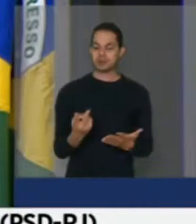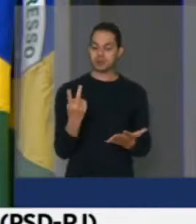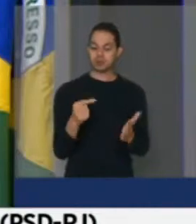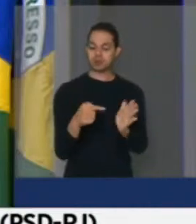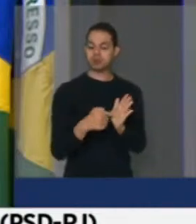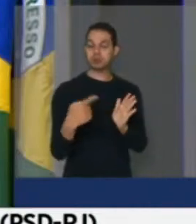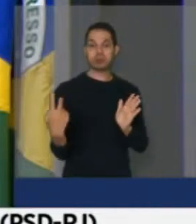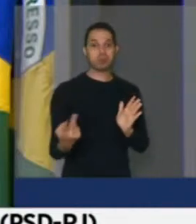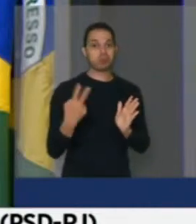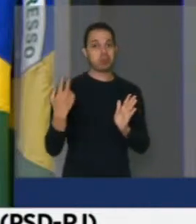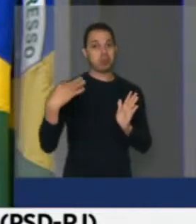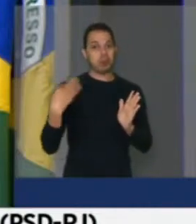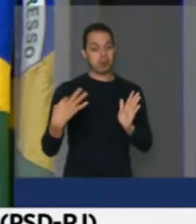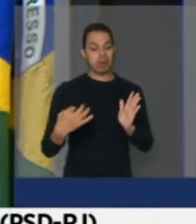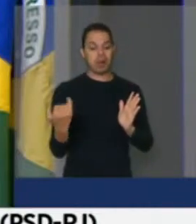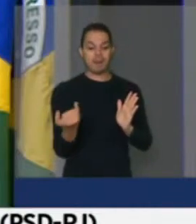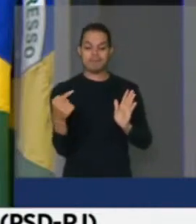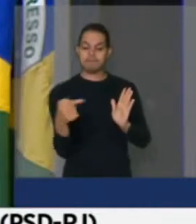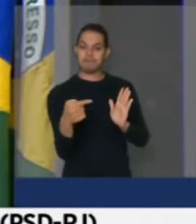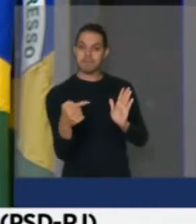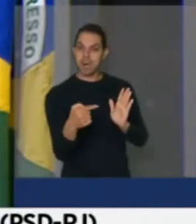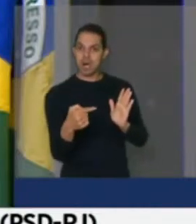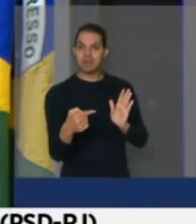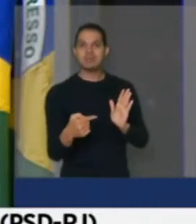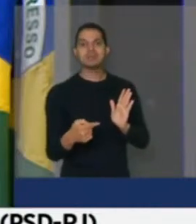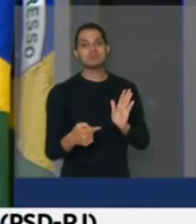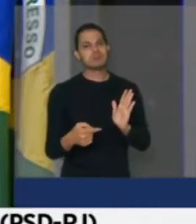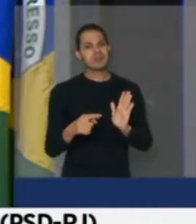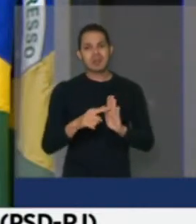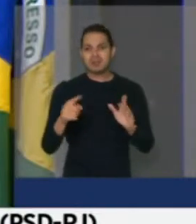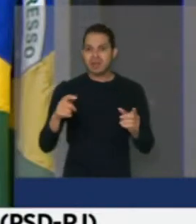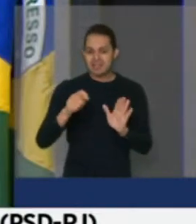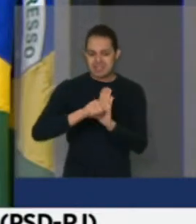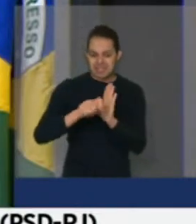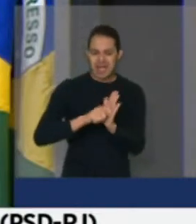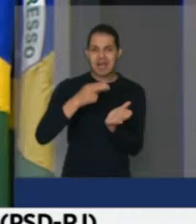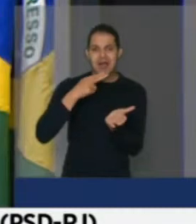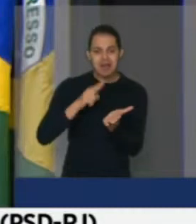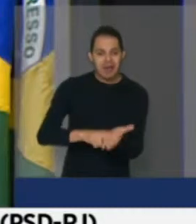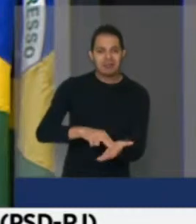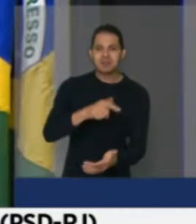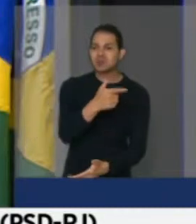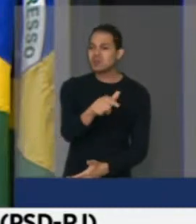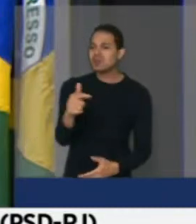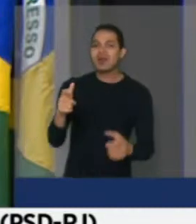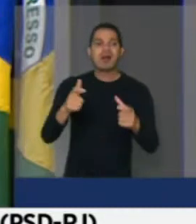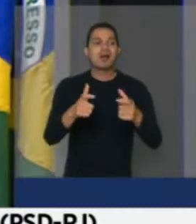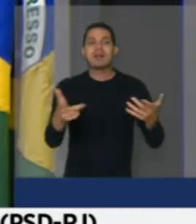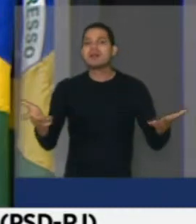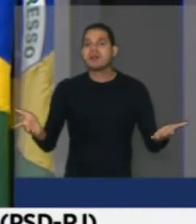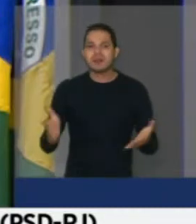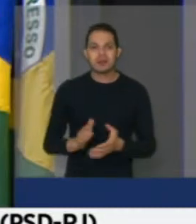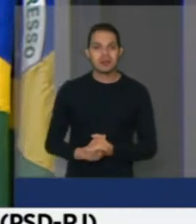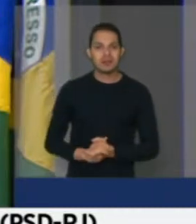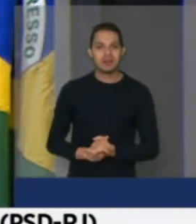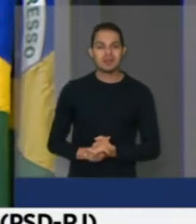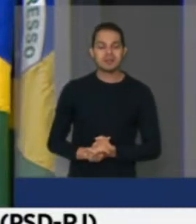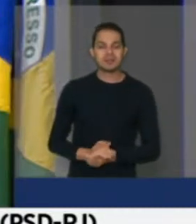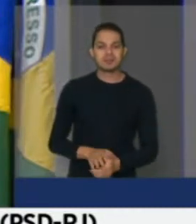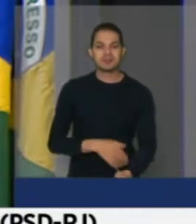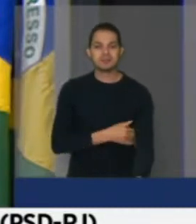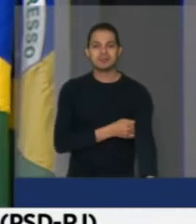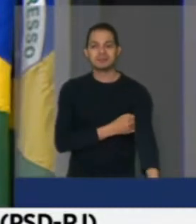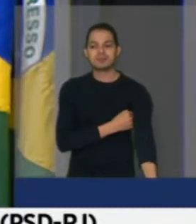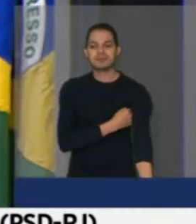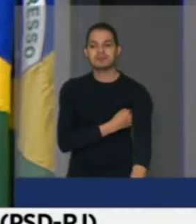um valor, uma importância, mas ela não existe, essa carta, excelências.